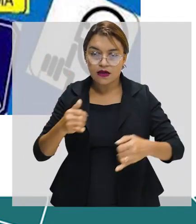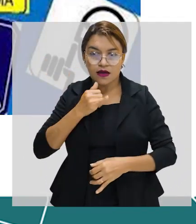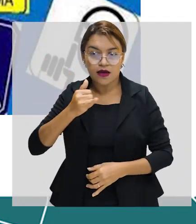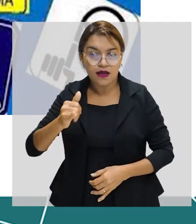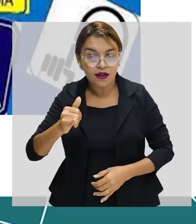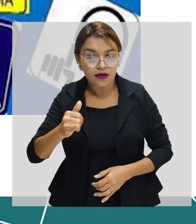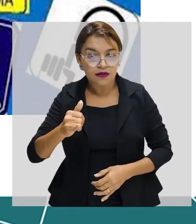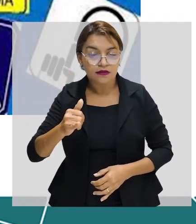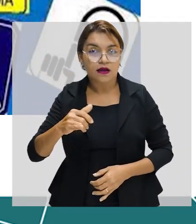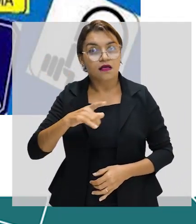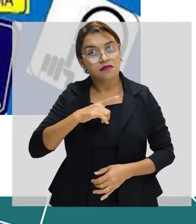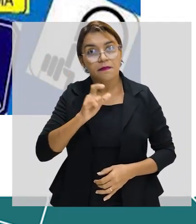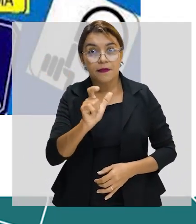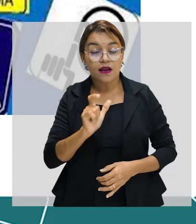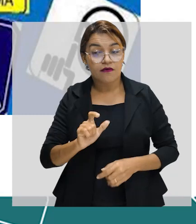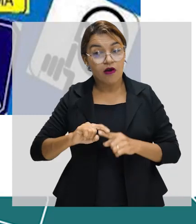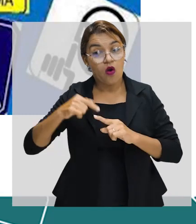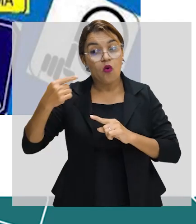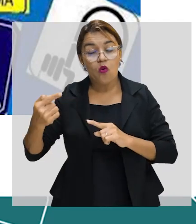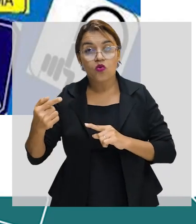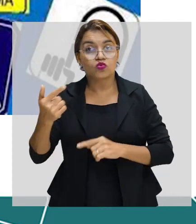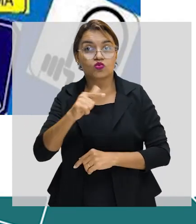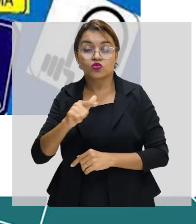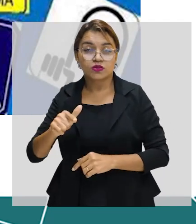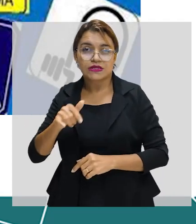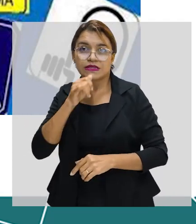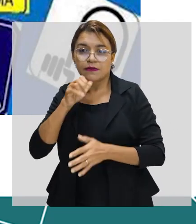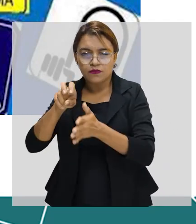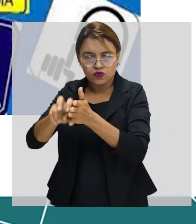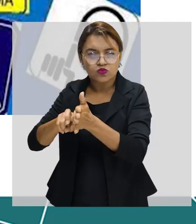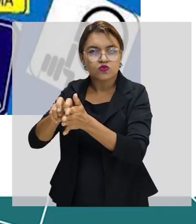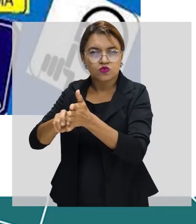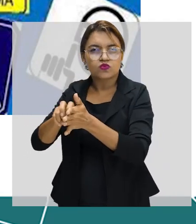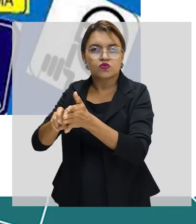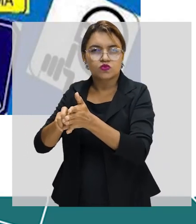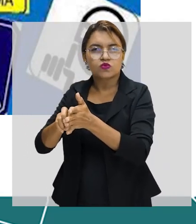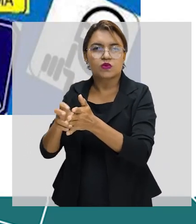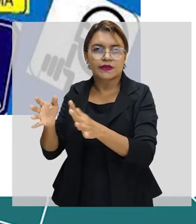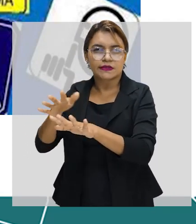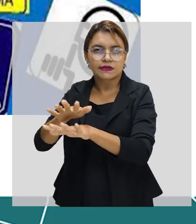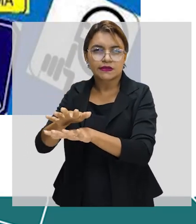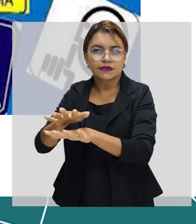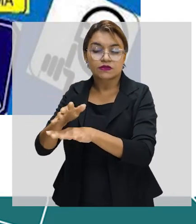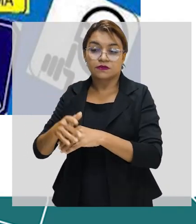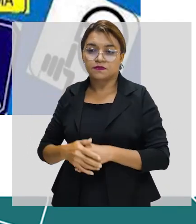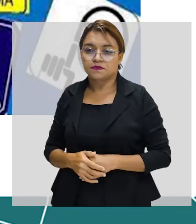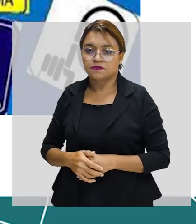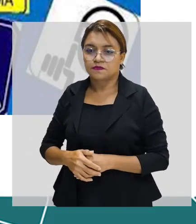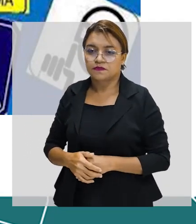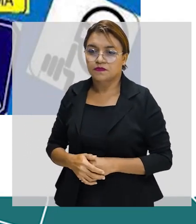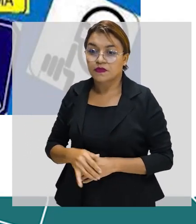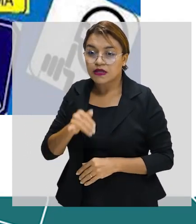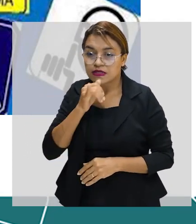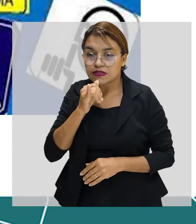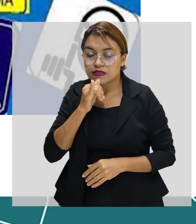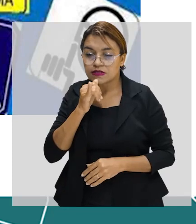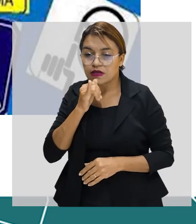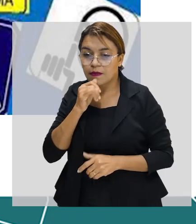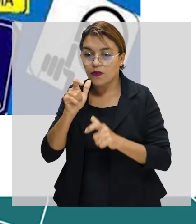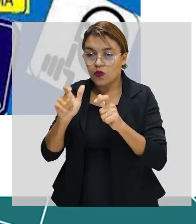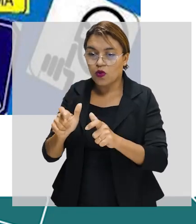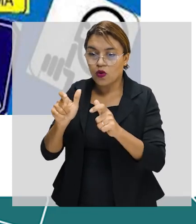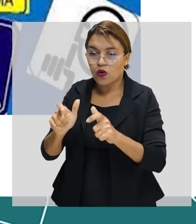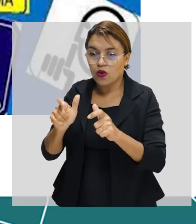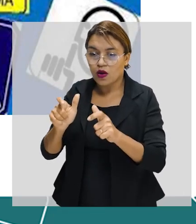aqui não é, mas eu já sei que é um espaço para cadeirantes, tá bom? Eu posso, ó, aqui, ó, o espaço para pessoas com